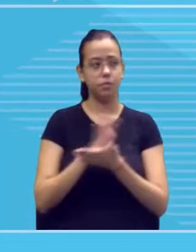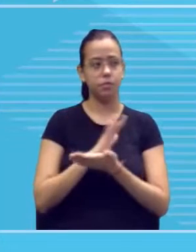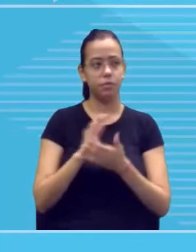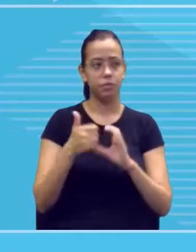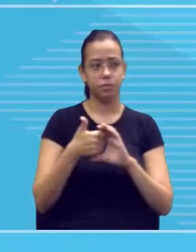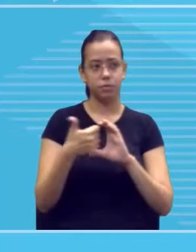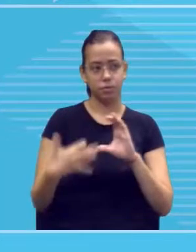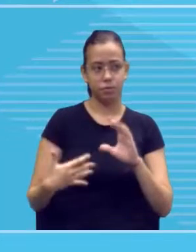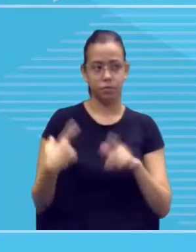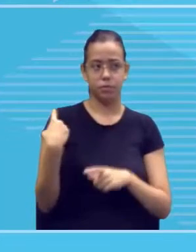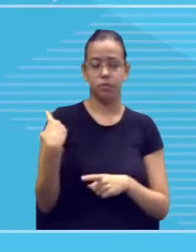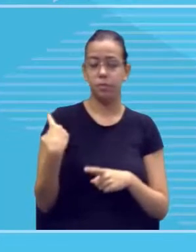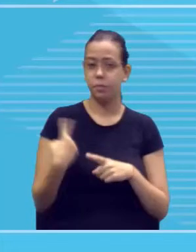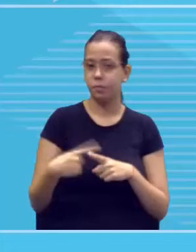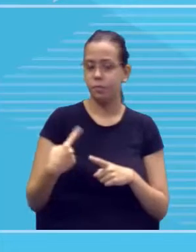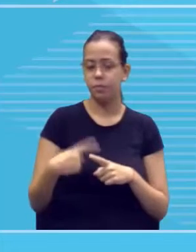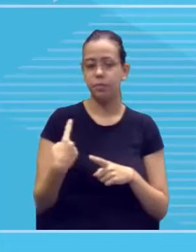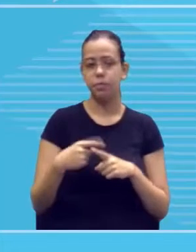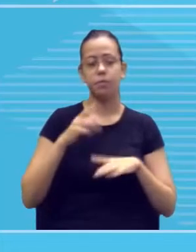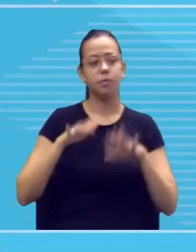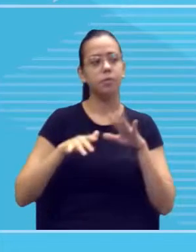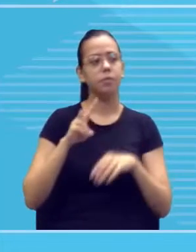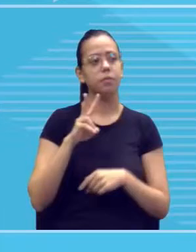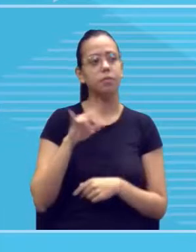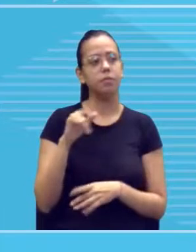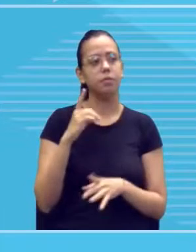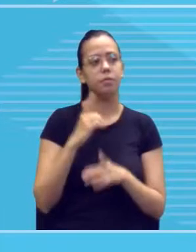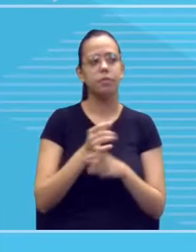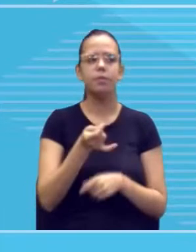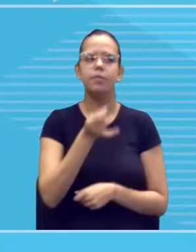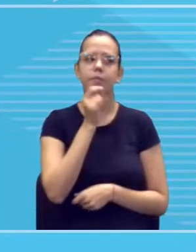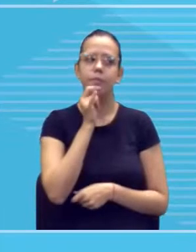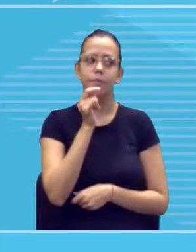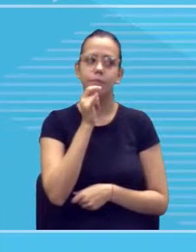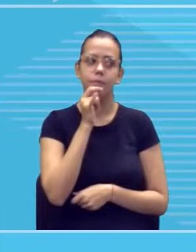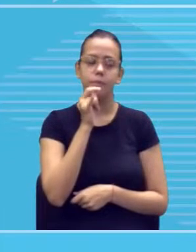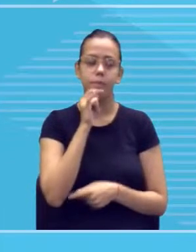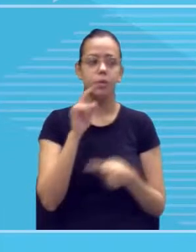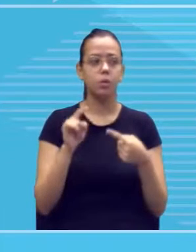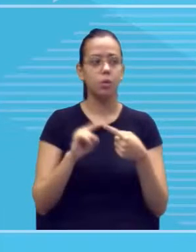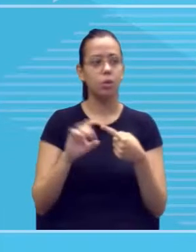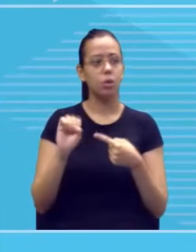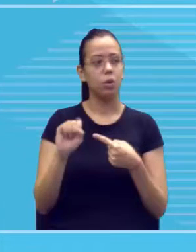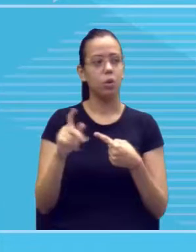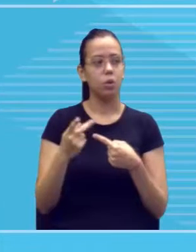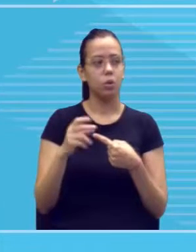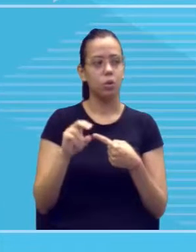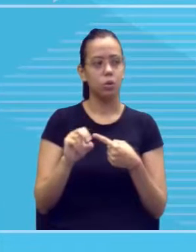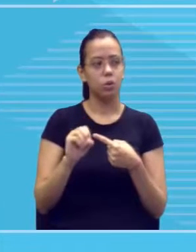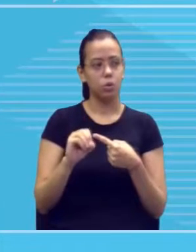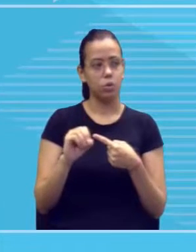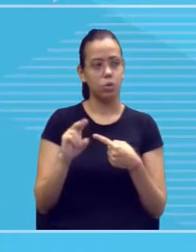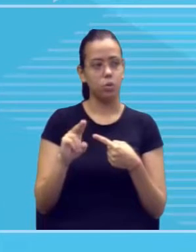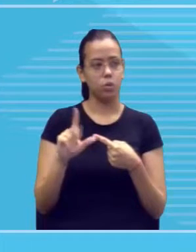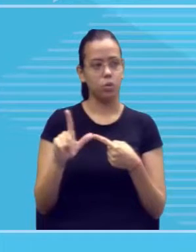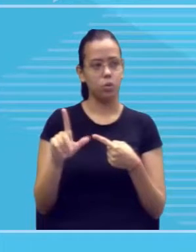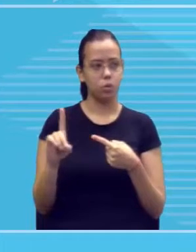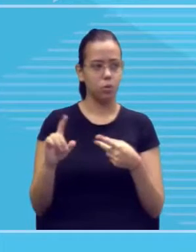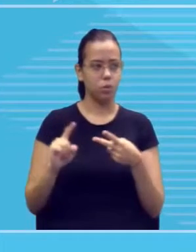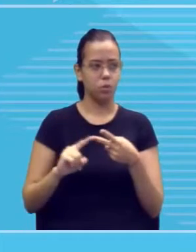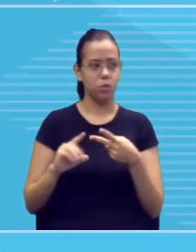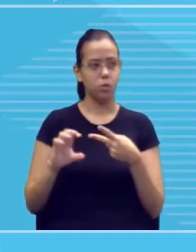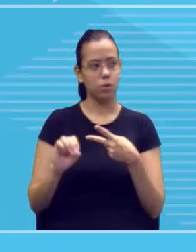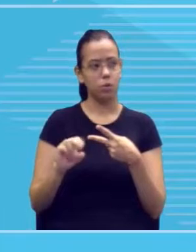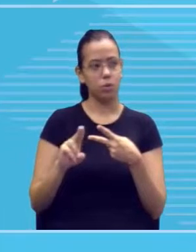porque porque por vezes você vai encontrar como exemplo aqui o verbo e o verbo eu sou qual a diferença dos